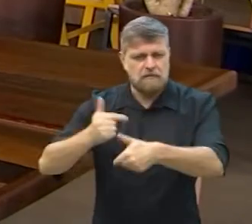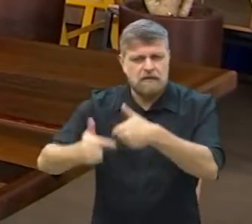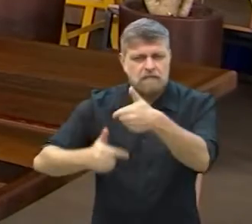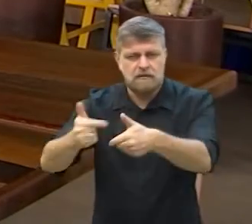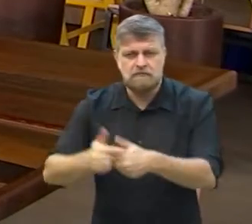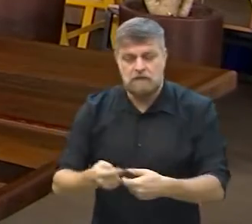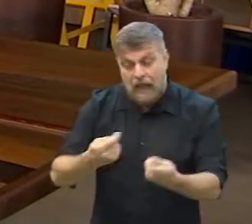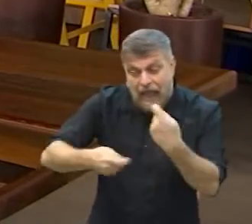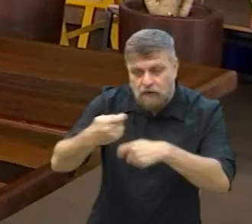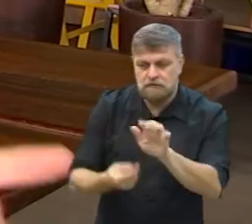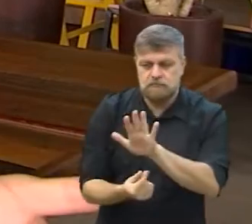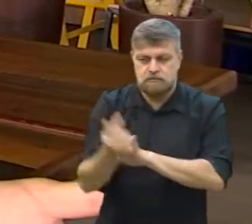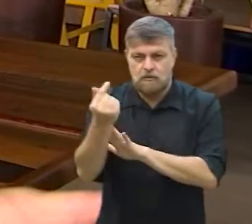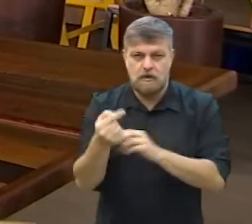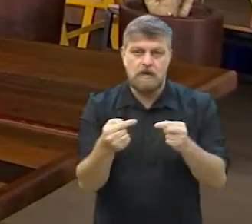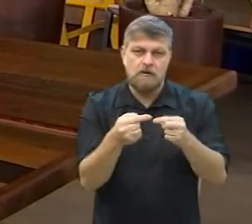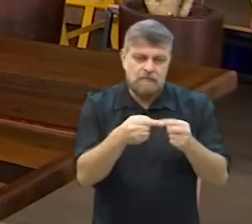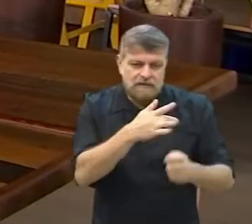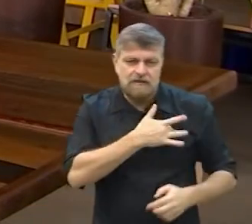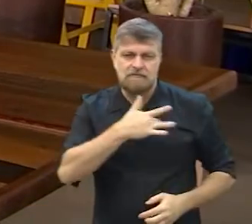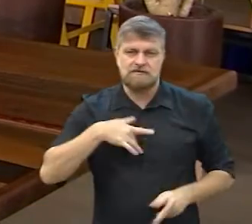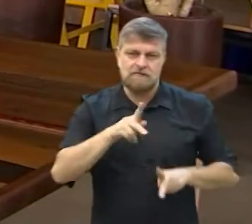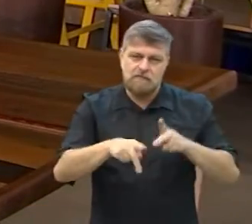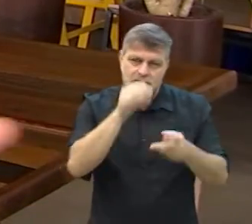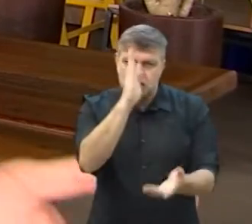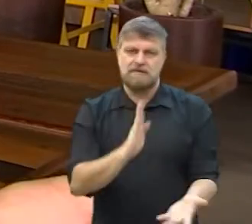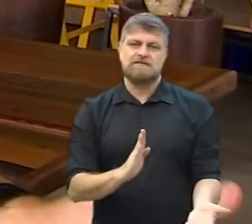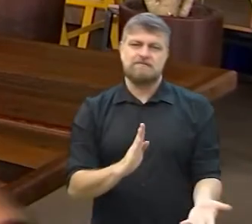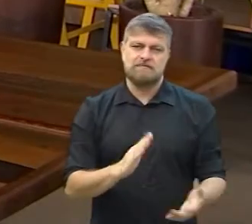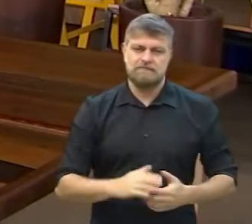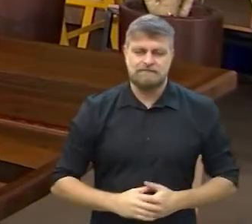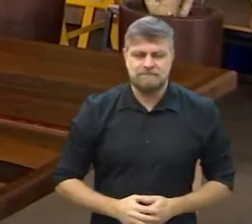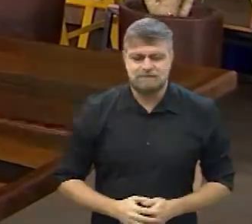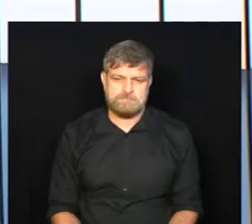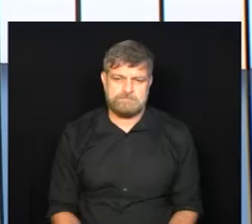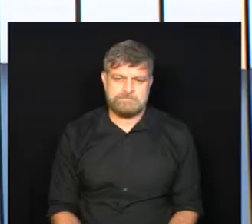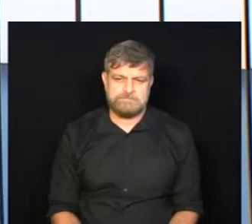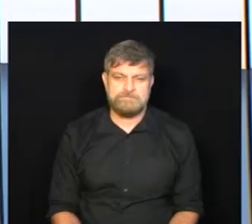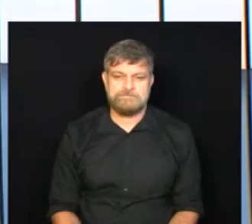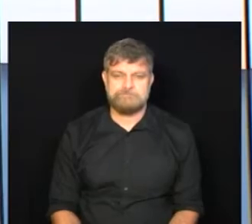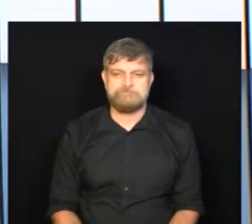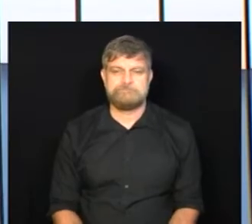atividade econômica, que está diretamente ligado à saúde do povo brasileiro.